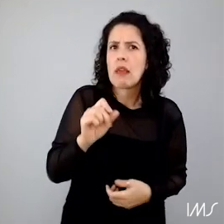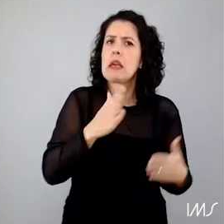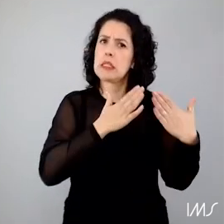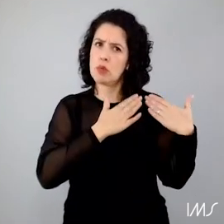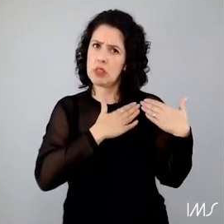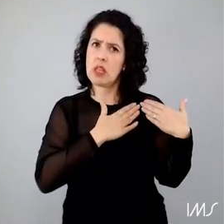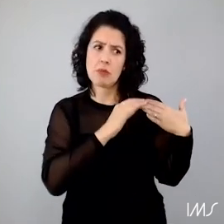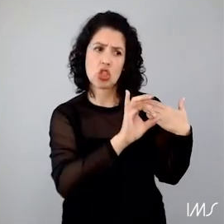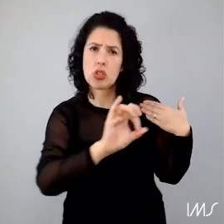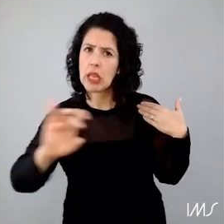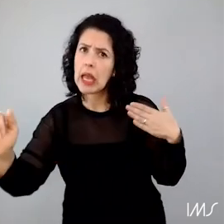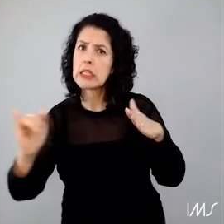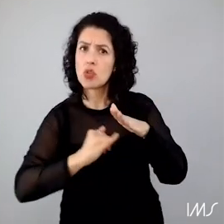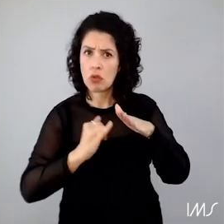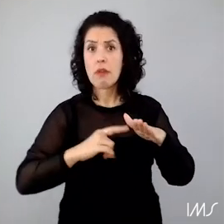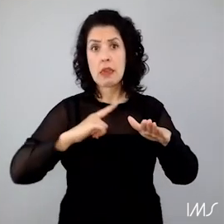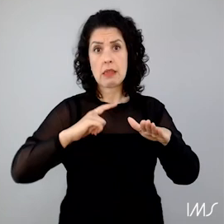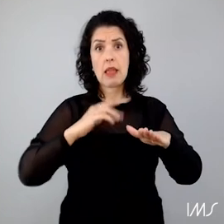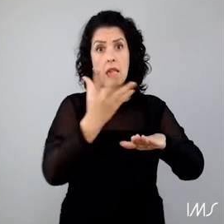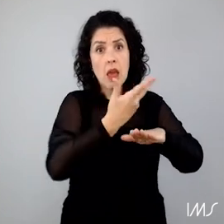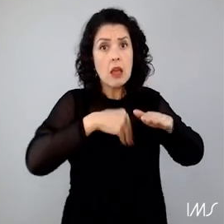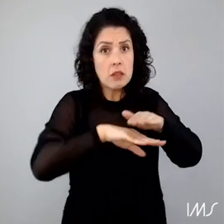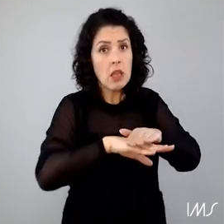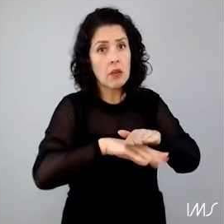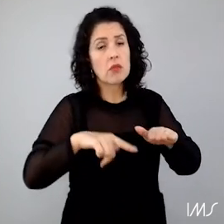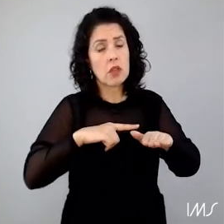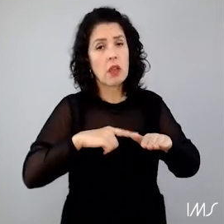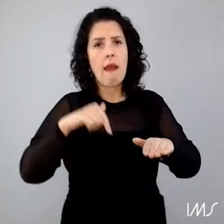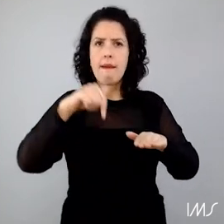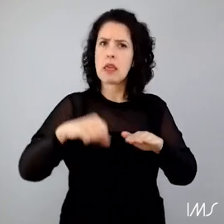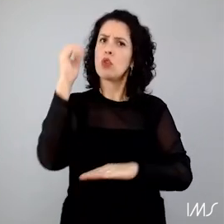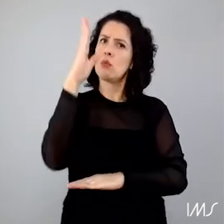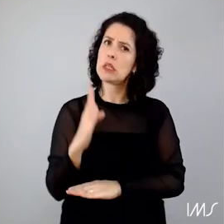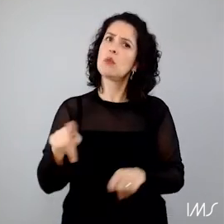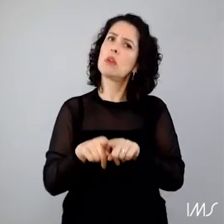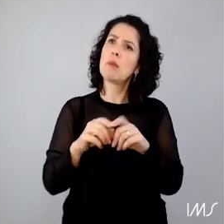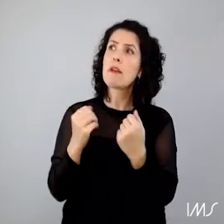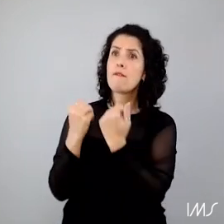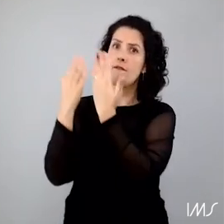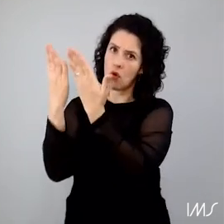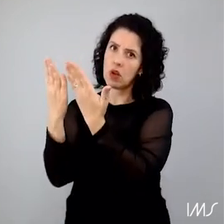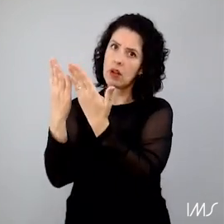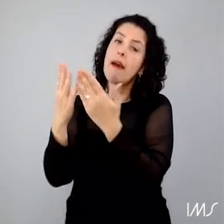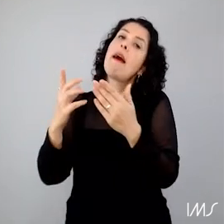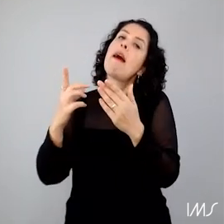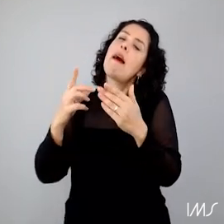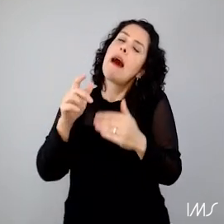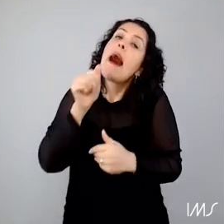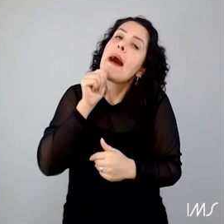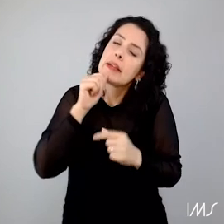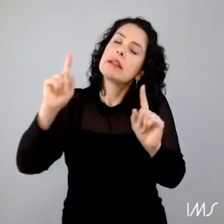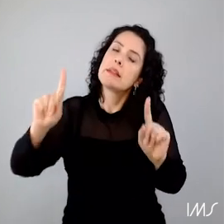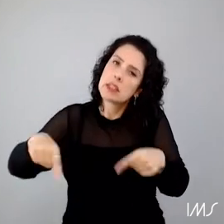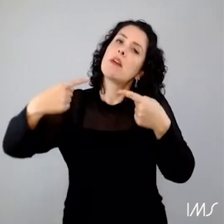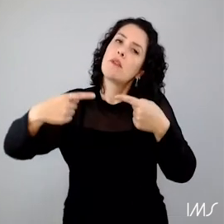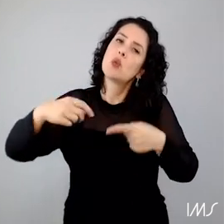quanto internacionalmente. É um desafio grande. Obviamente, existem várias questões associadas a isso, principalmente, né, o tempo